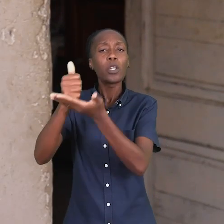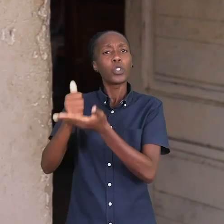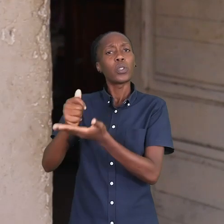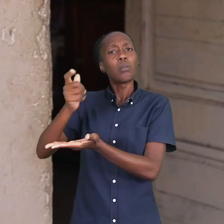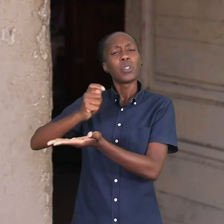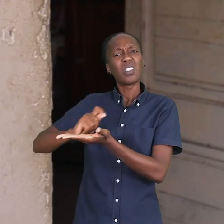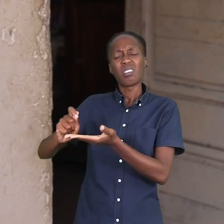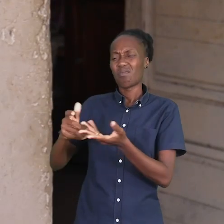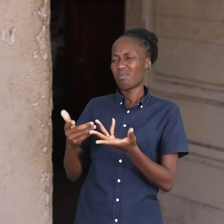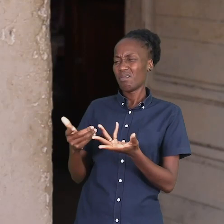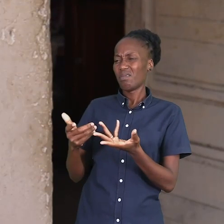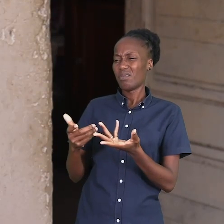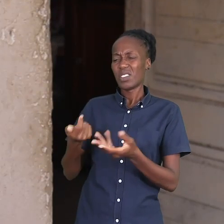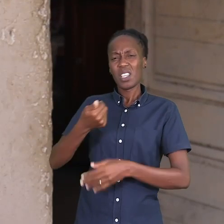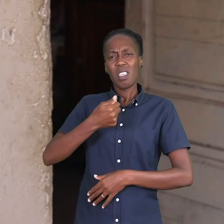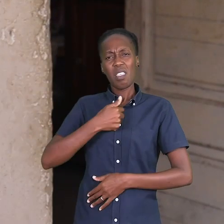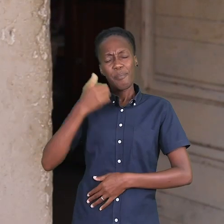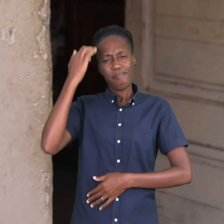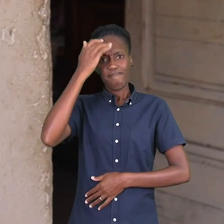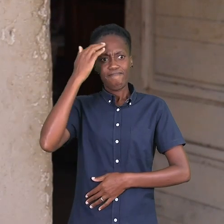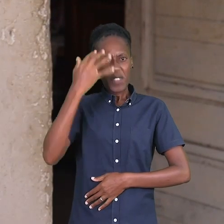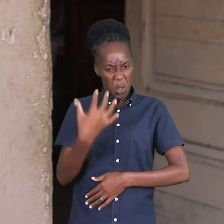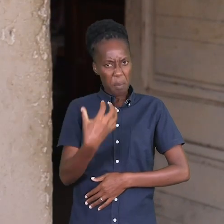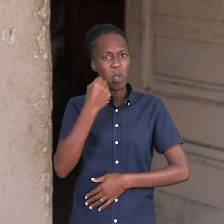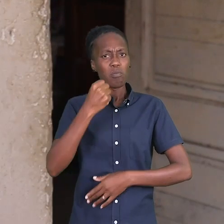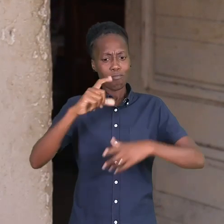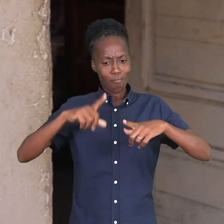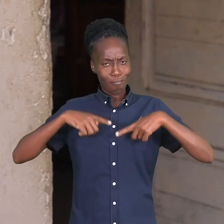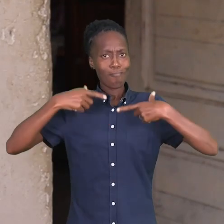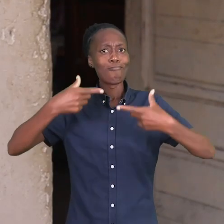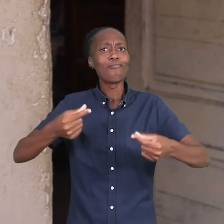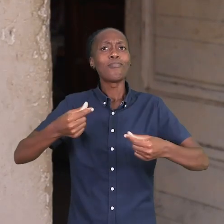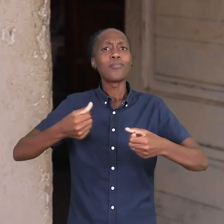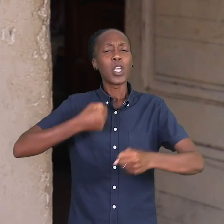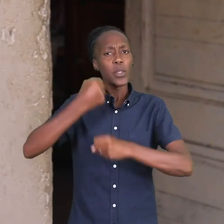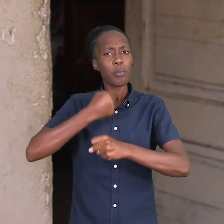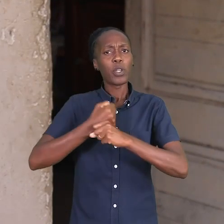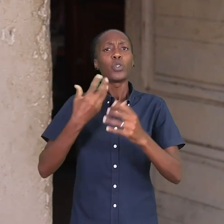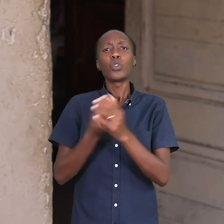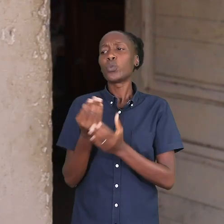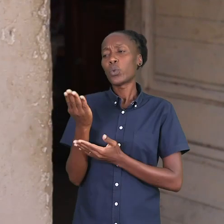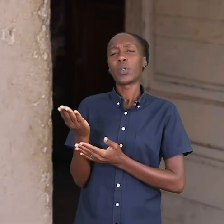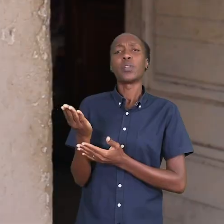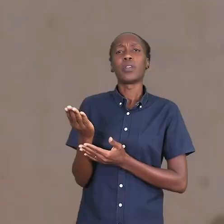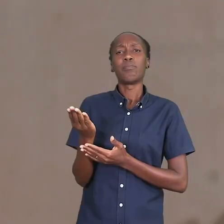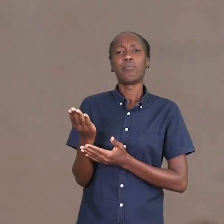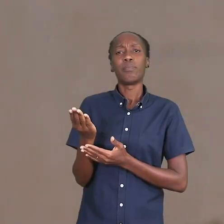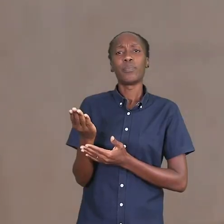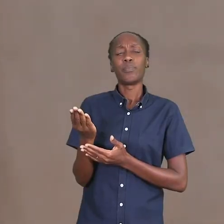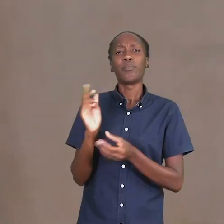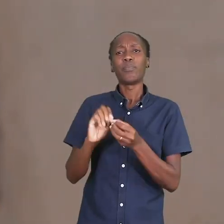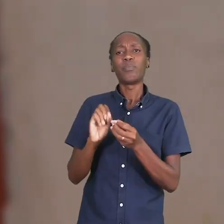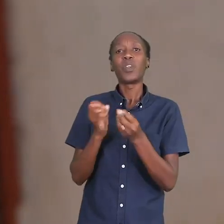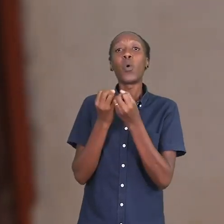ele. Então eu vi a necessidade de me entregar e trabalhar com ela.